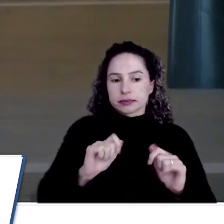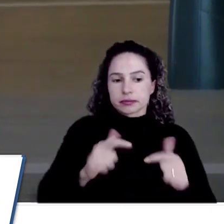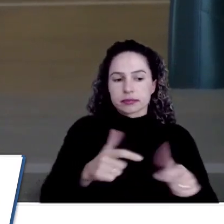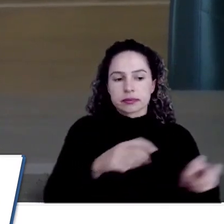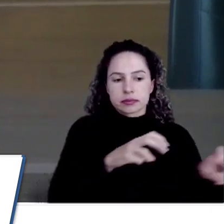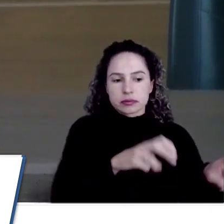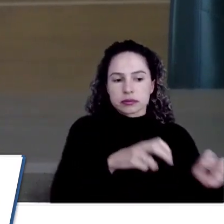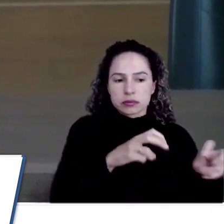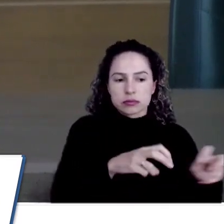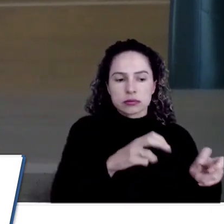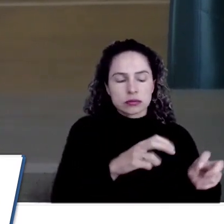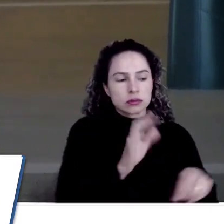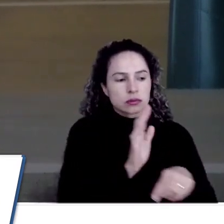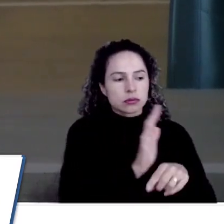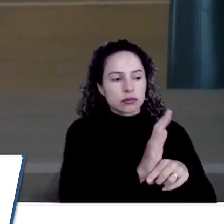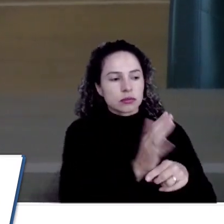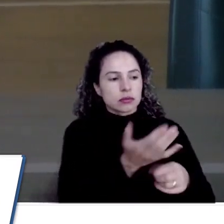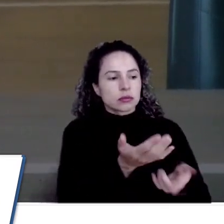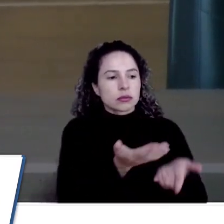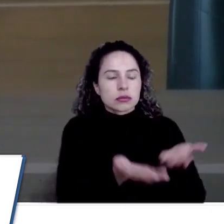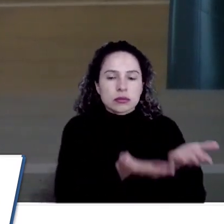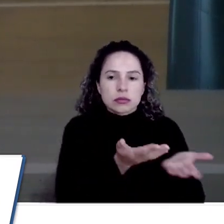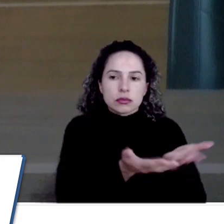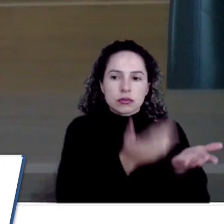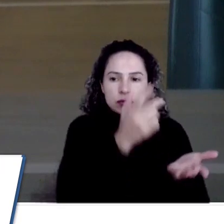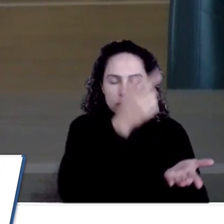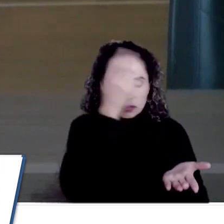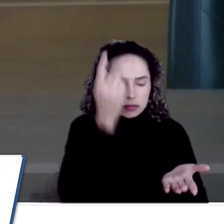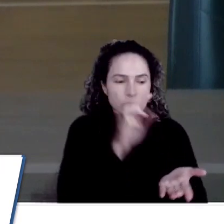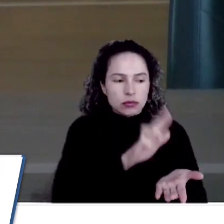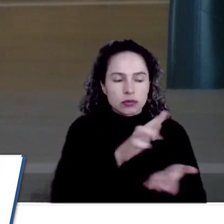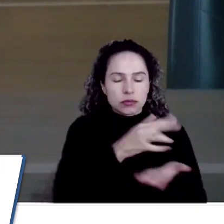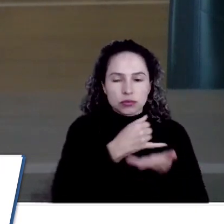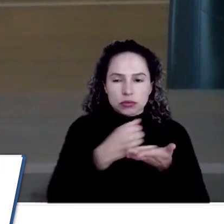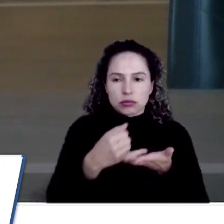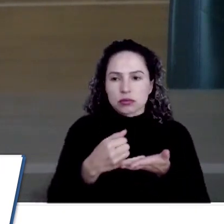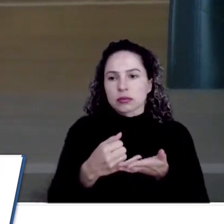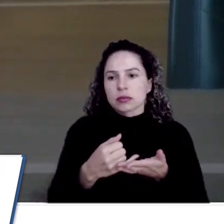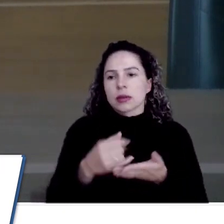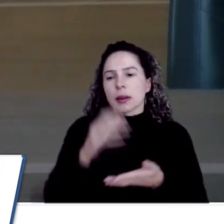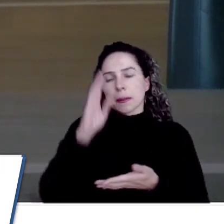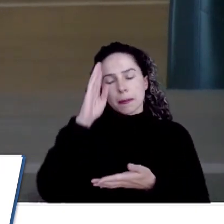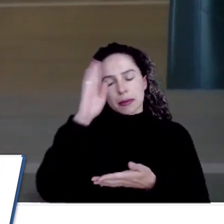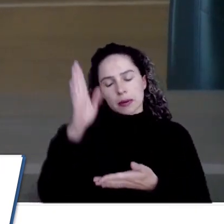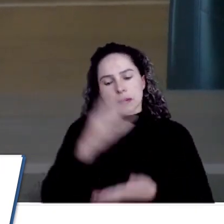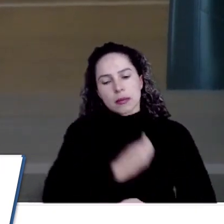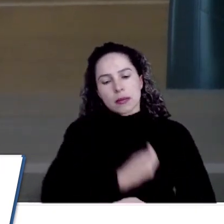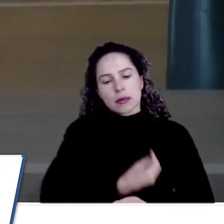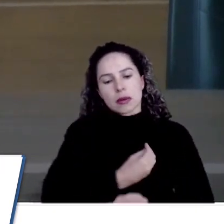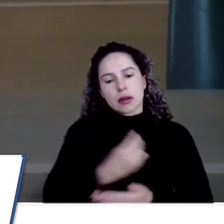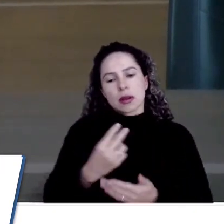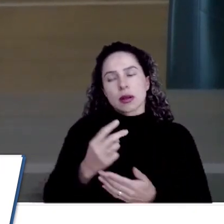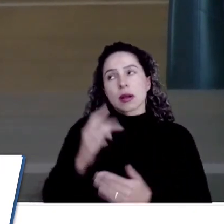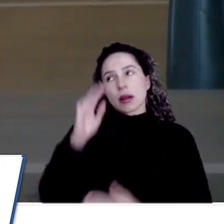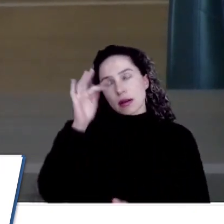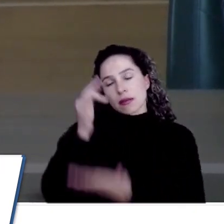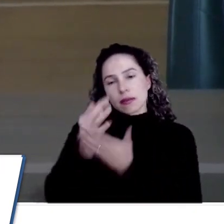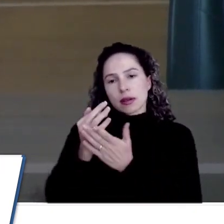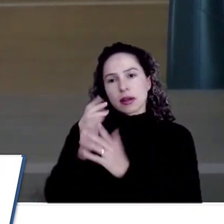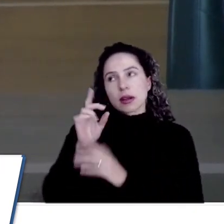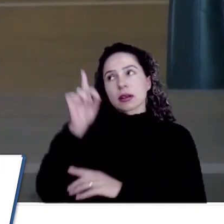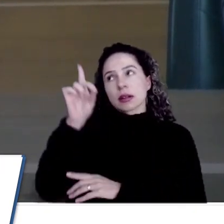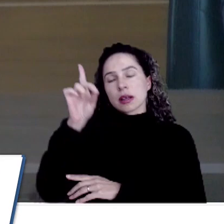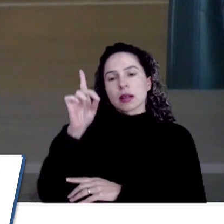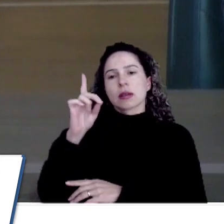de drogas, etc. Tinham como primeiro princípio o de Deus, que lhe entregou, mas através